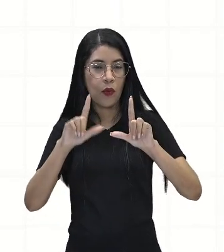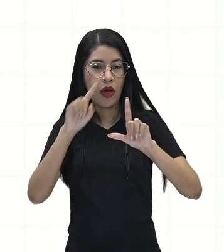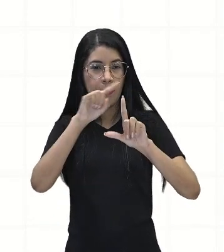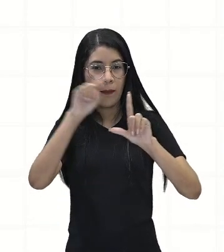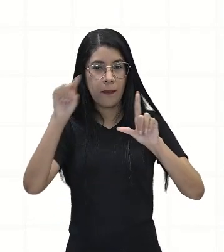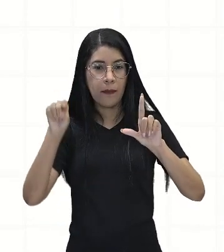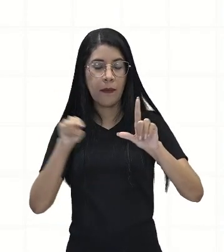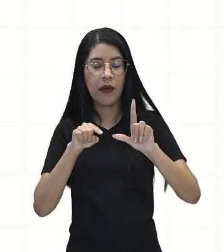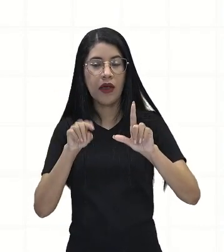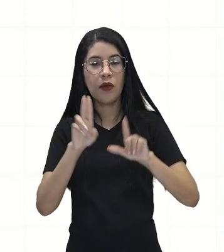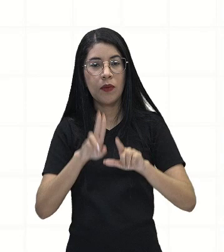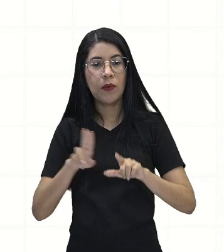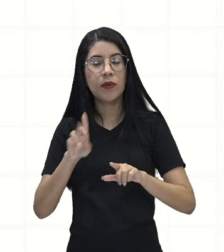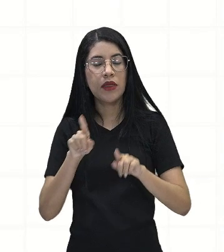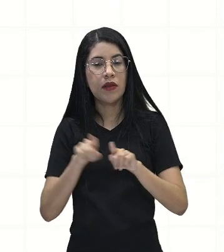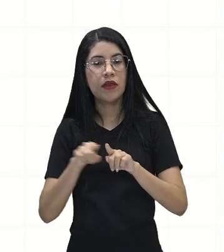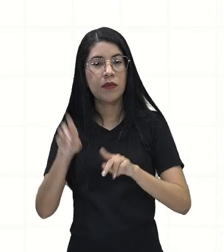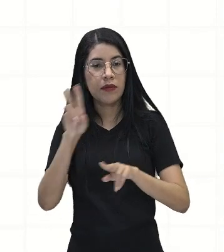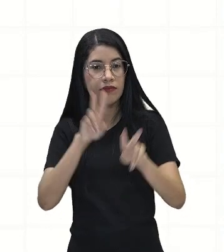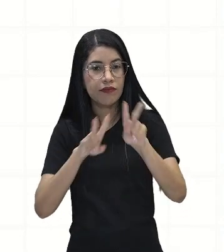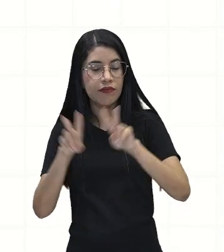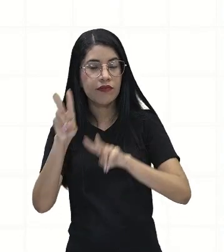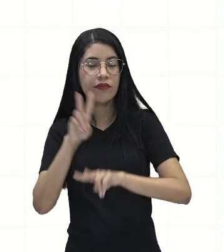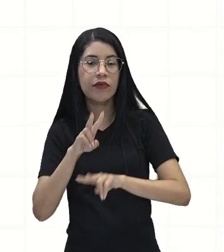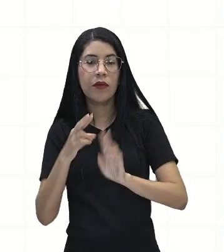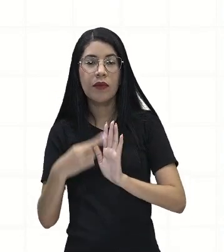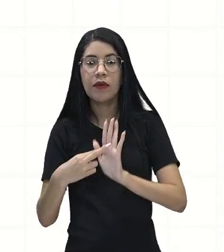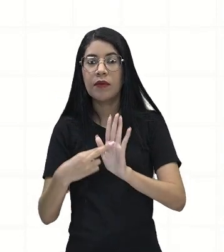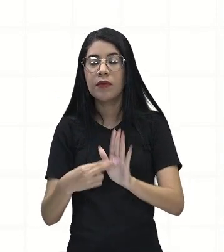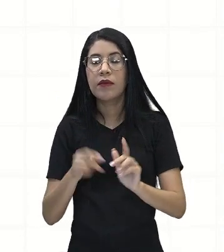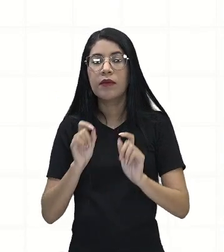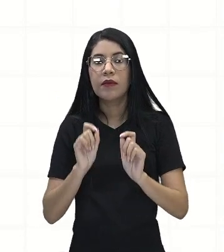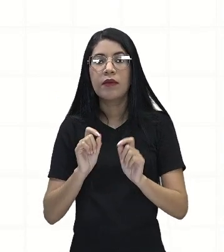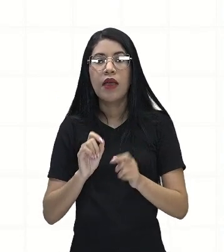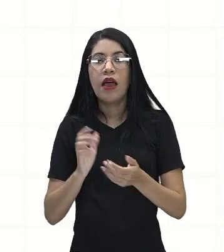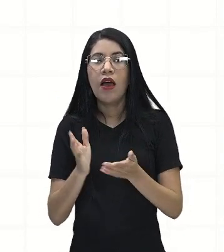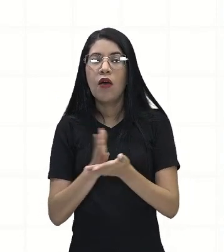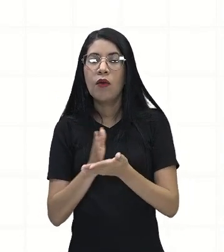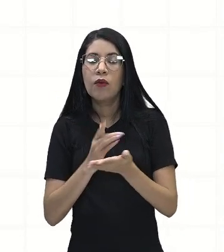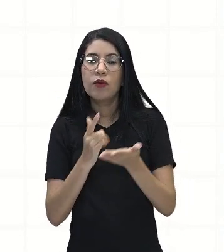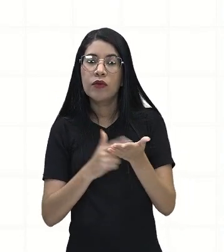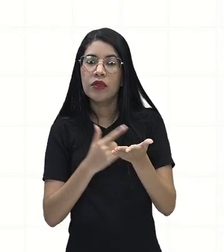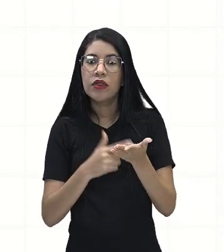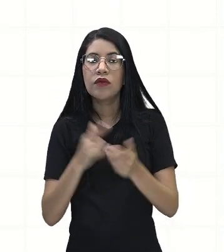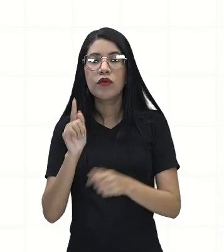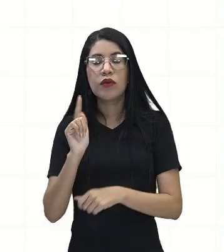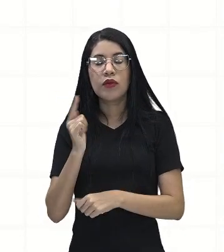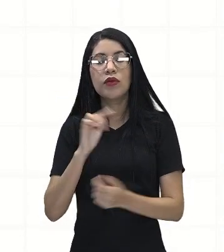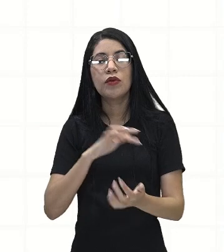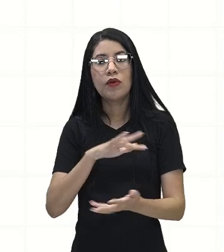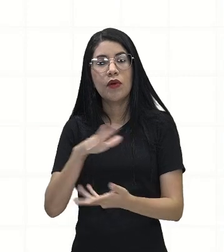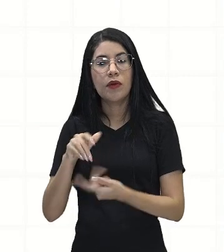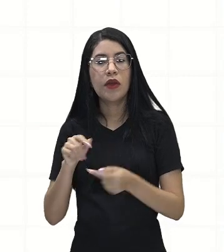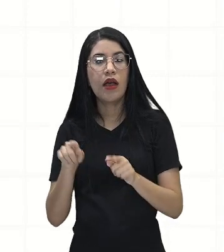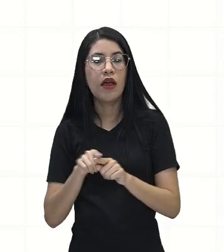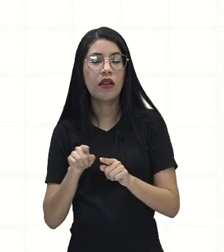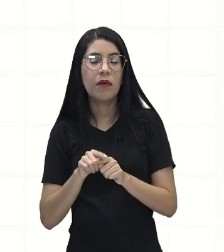utilizados como recursos visuais nos livros de geografia e em vários outras